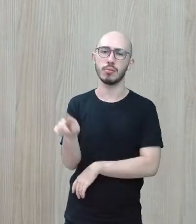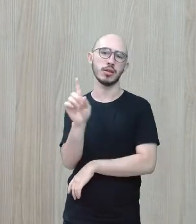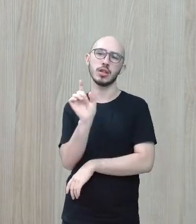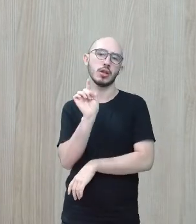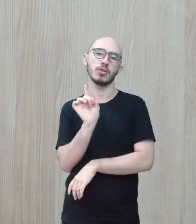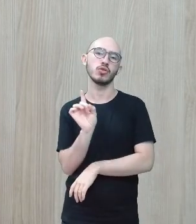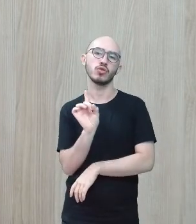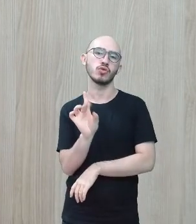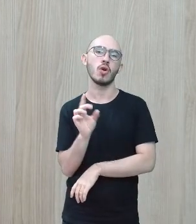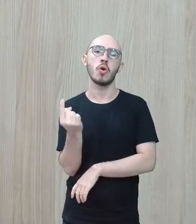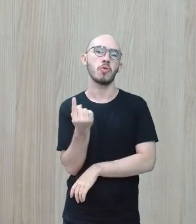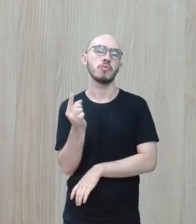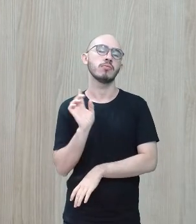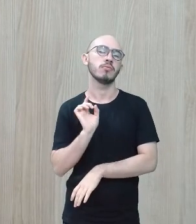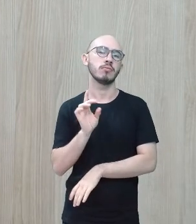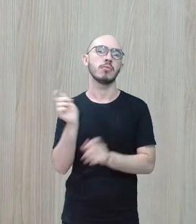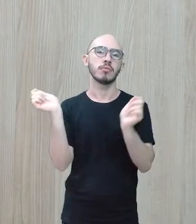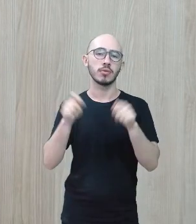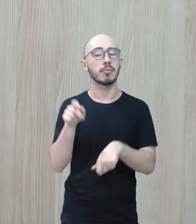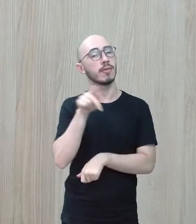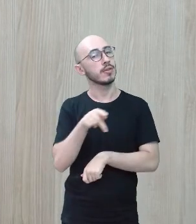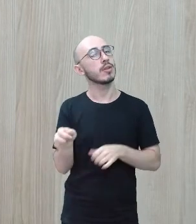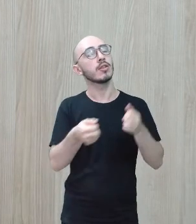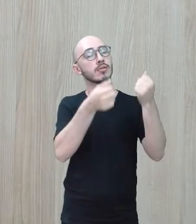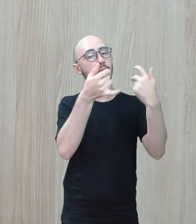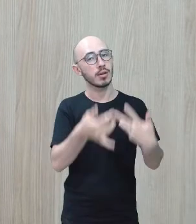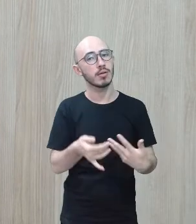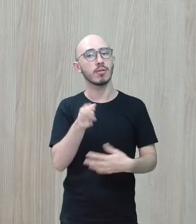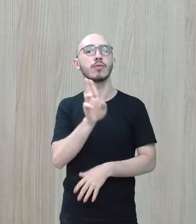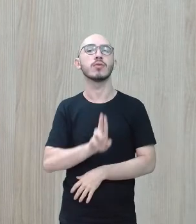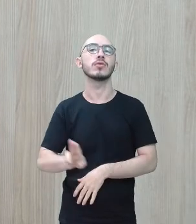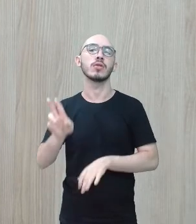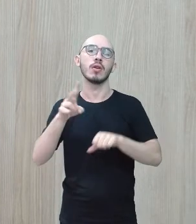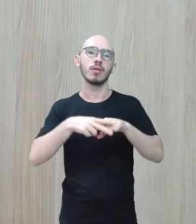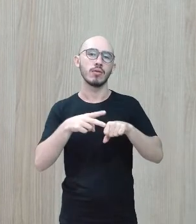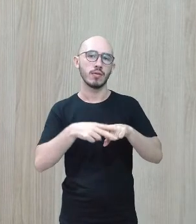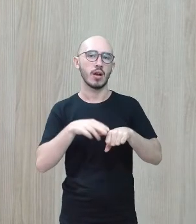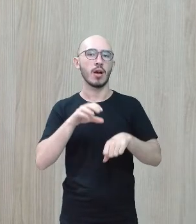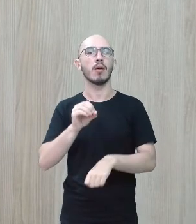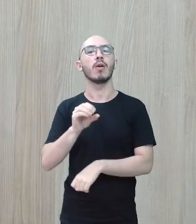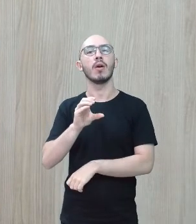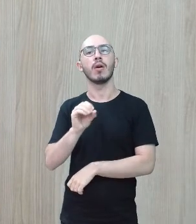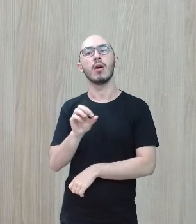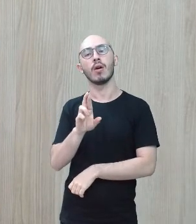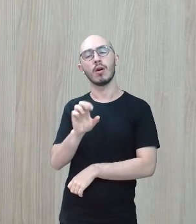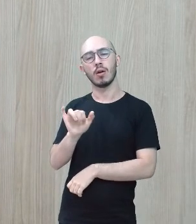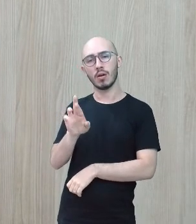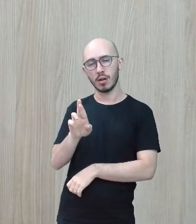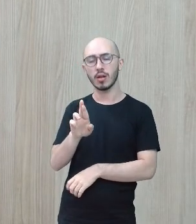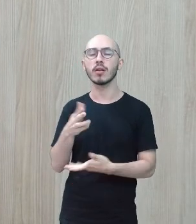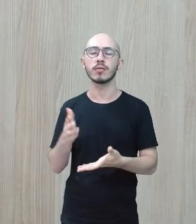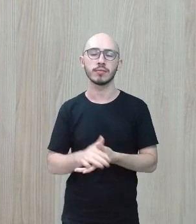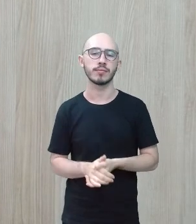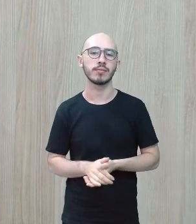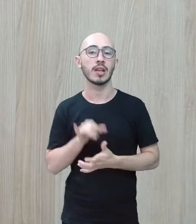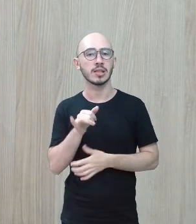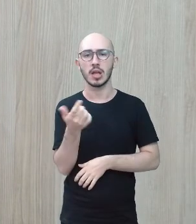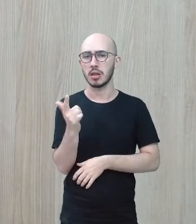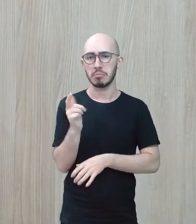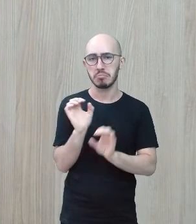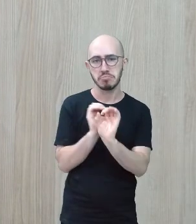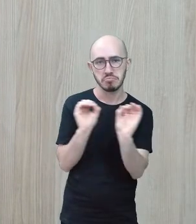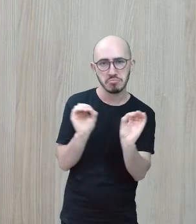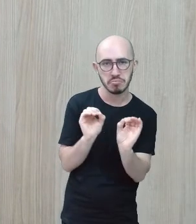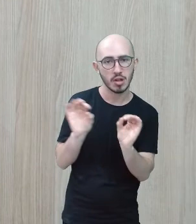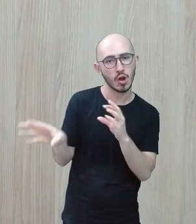isso que a professora Adriana estava falando ali sobre quando ela usou o verbo ocorrer. Tá certo? Os problemas ocorreram. Então, se eu não tenho nada